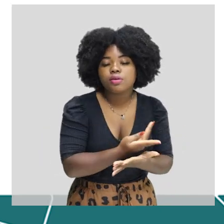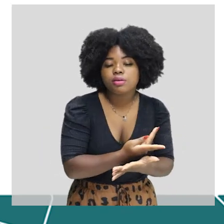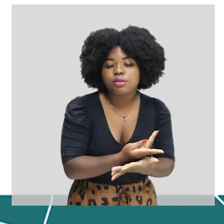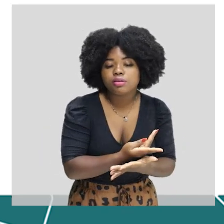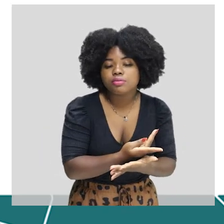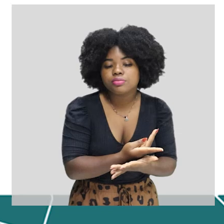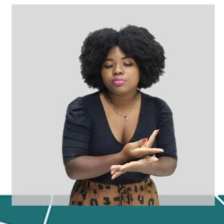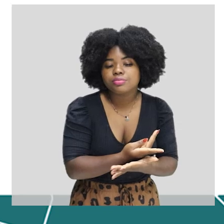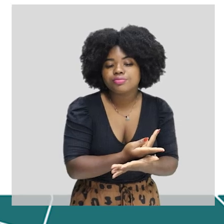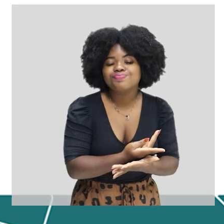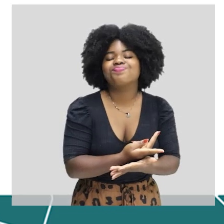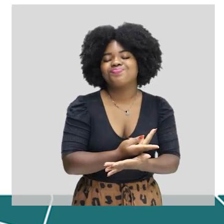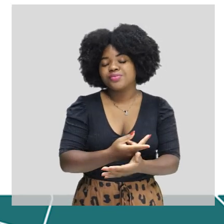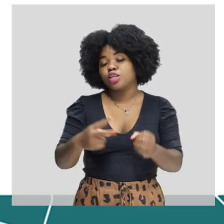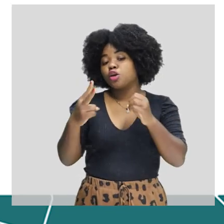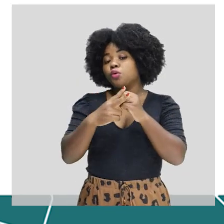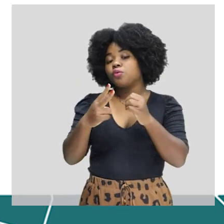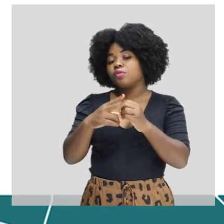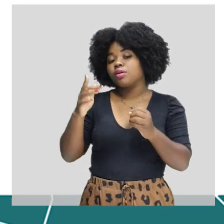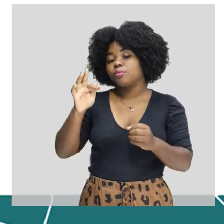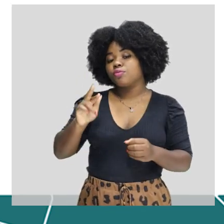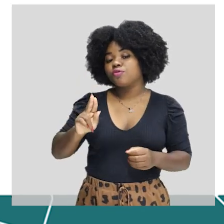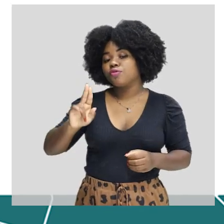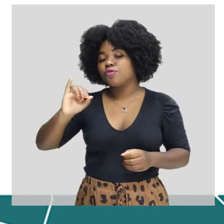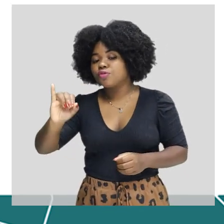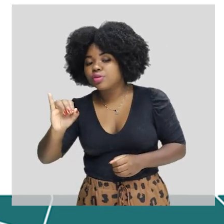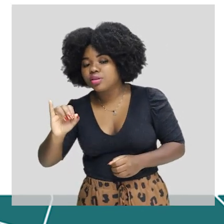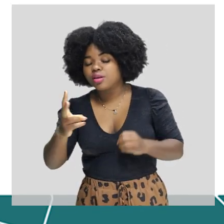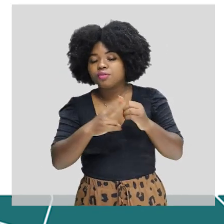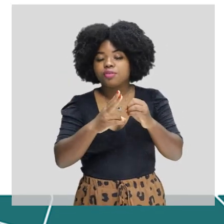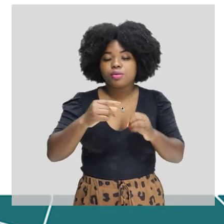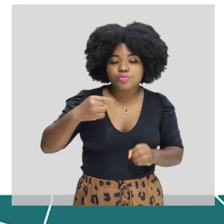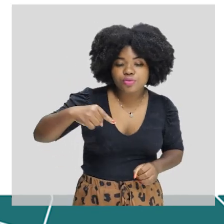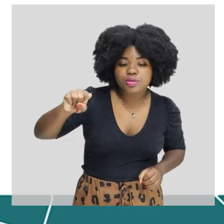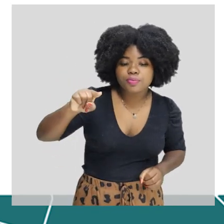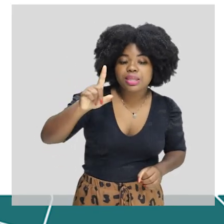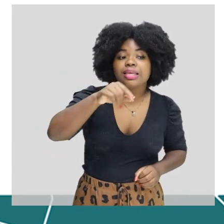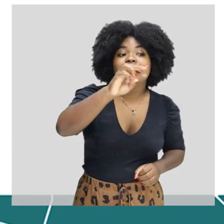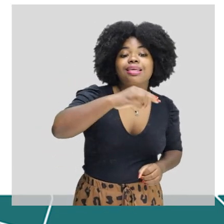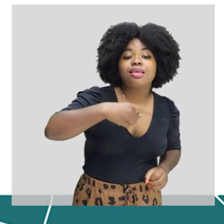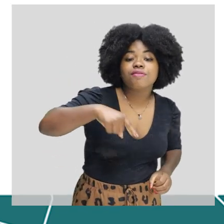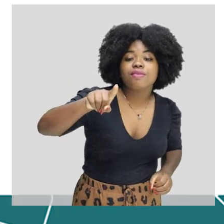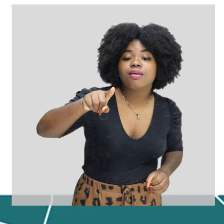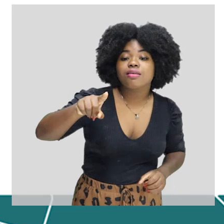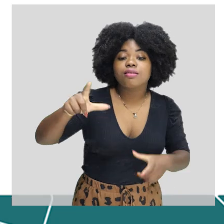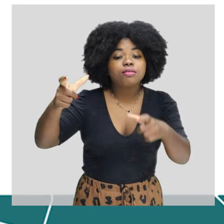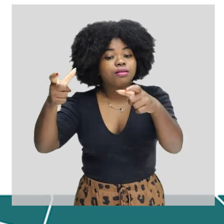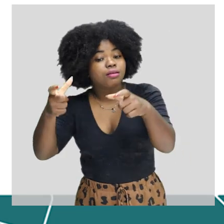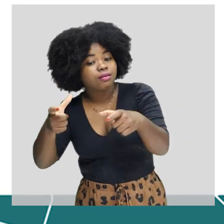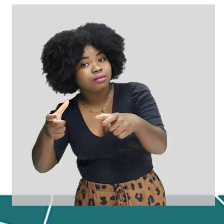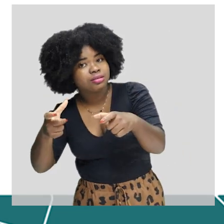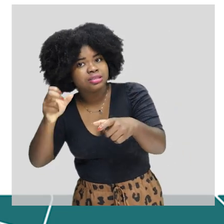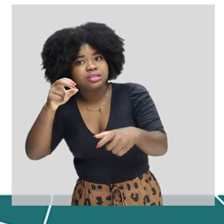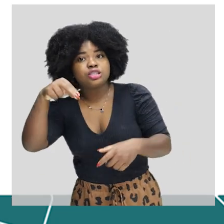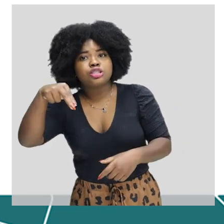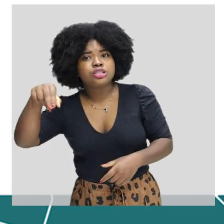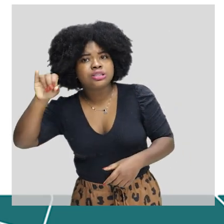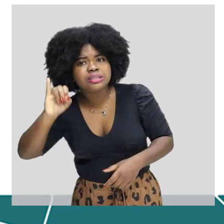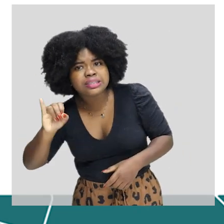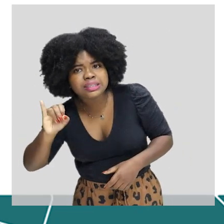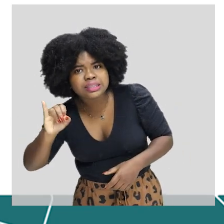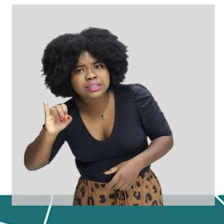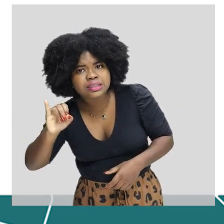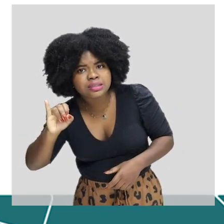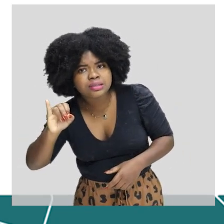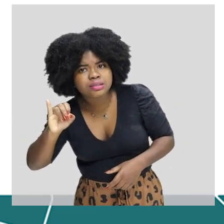fui, aqui, ó, eu fui ao passado, o verbo ir. Quem vai, vai em algum lugar? Gente, tem muita gente que fala